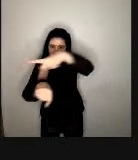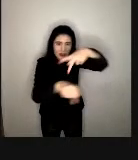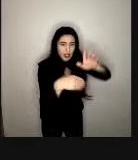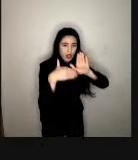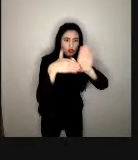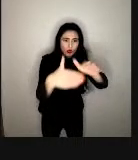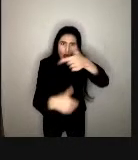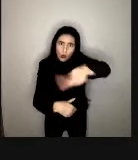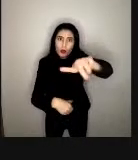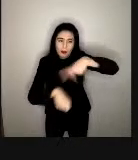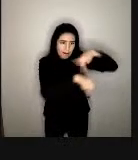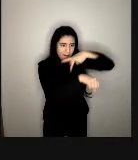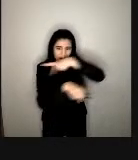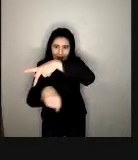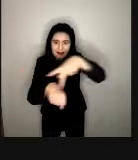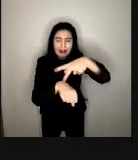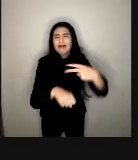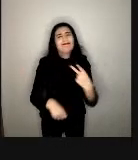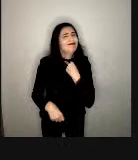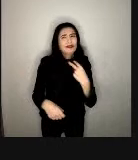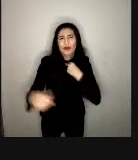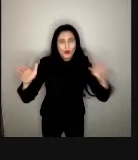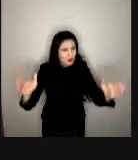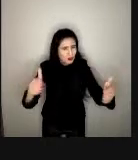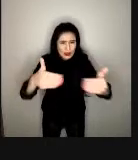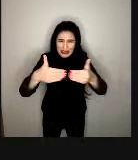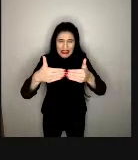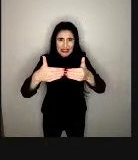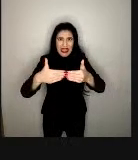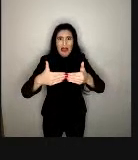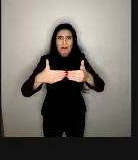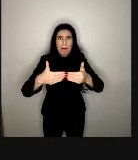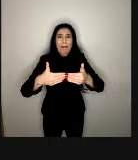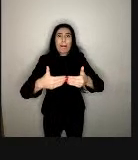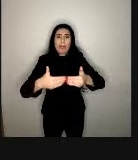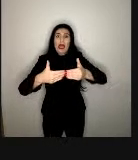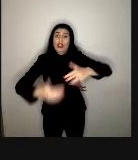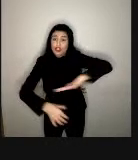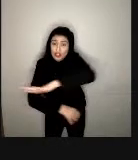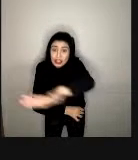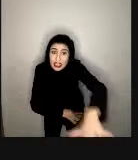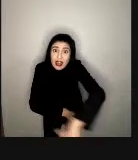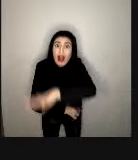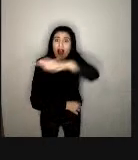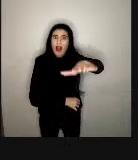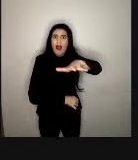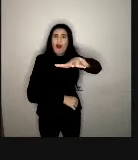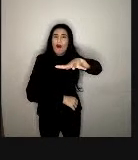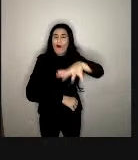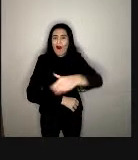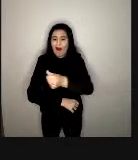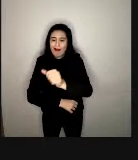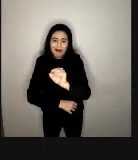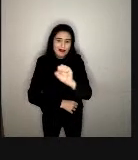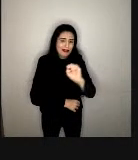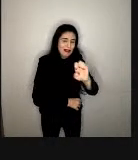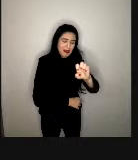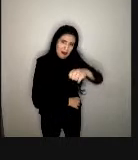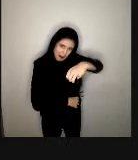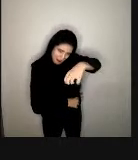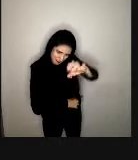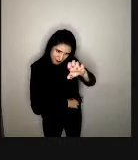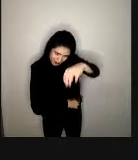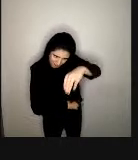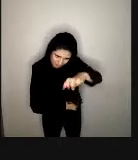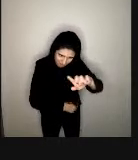ter exposição na ONU durante o período da Assembleia Geral, por uma questão de segurança. Aí foi outra batalha inteira, no fim, abriram uma exceção